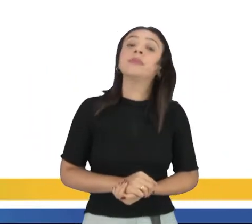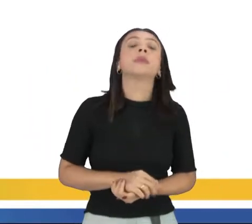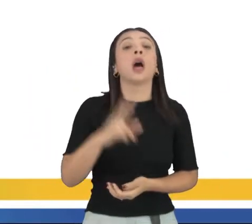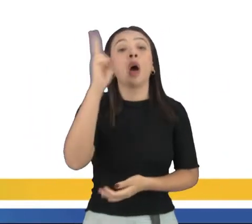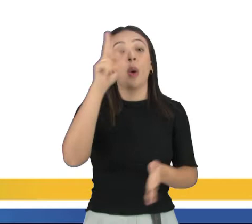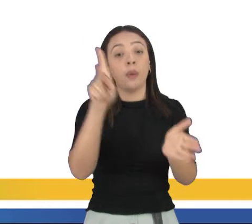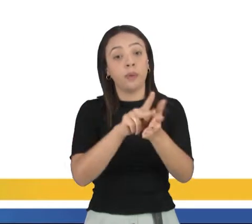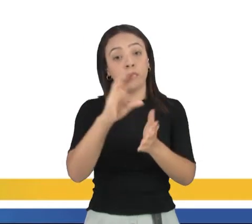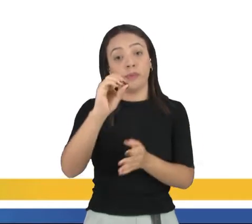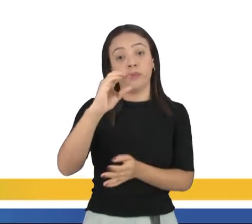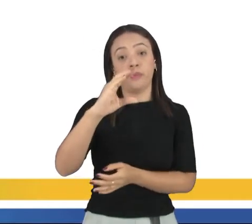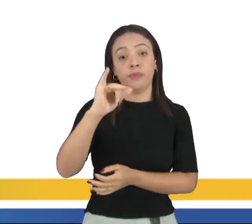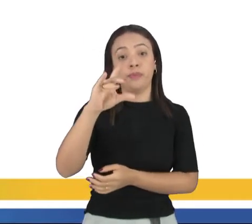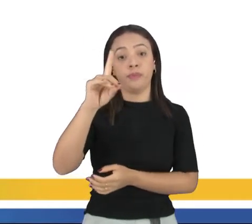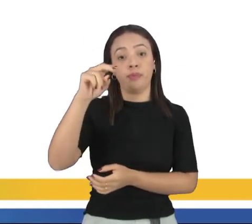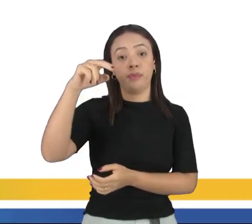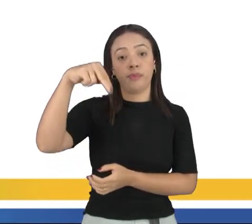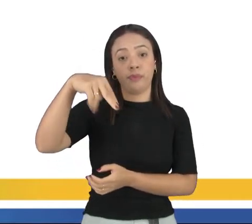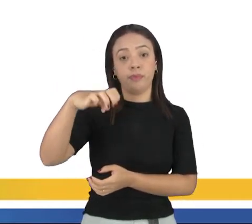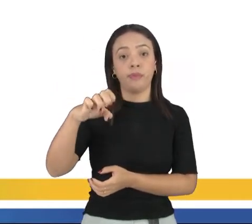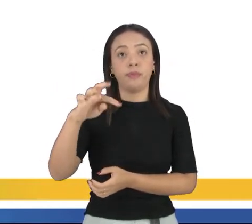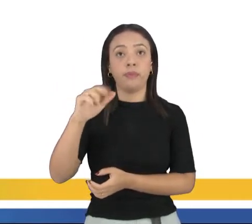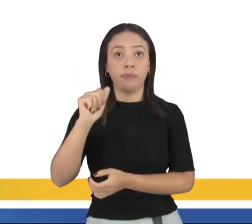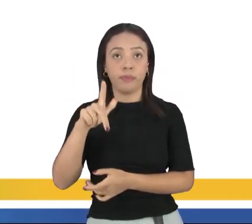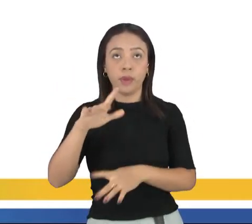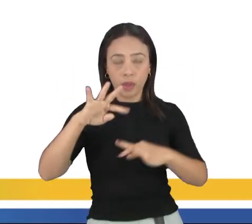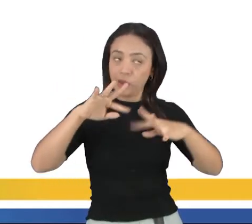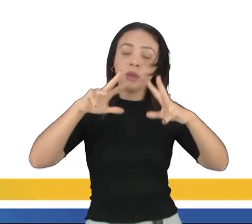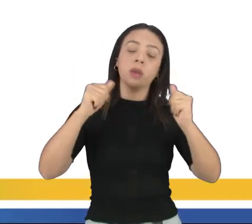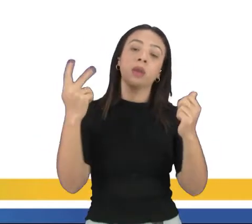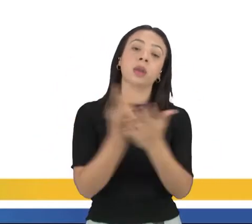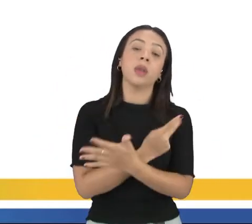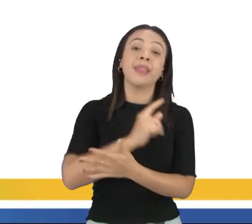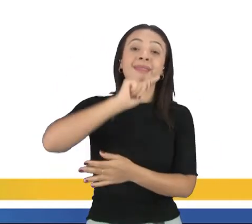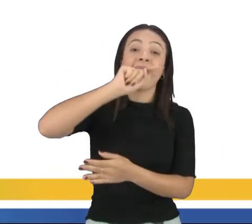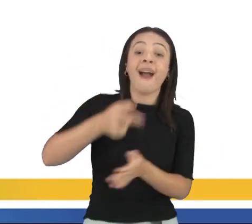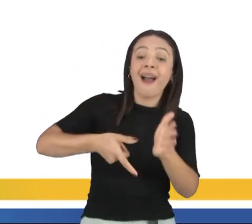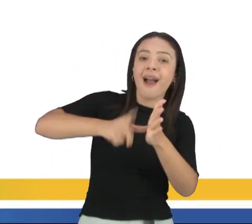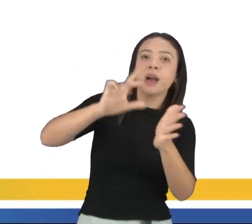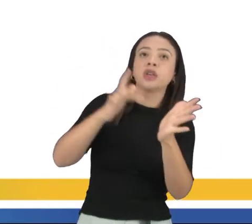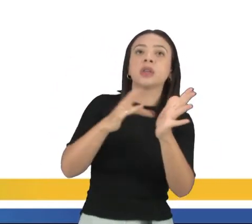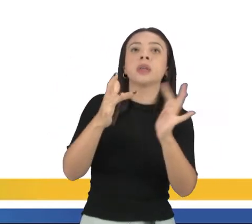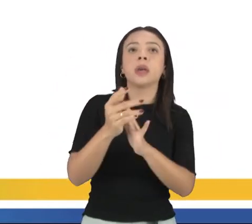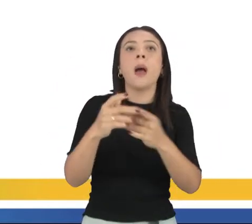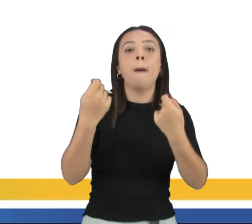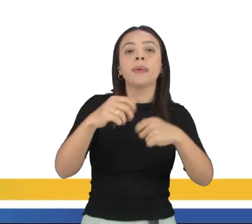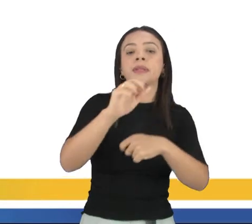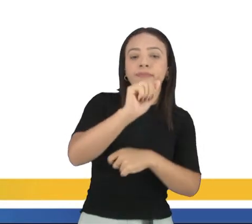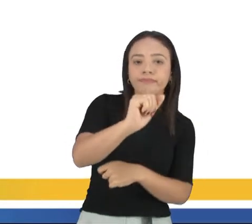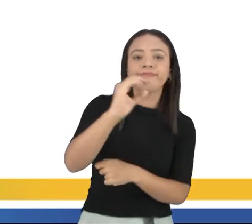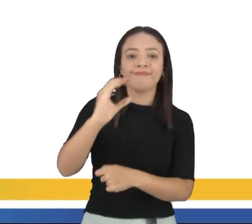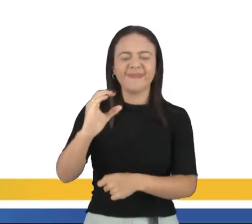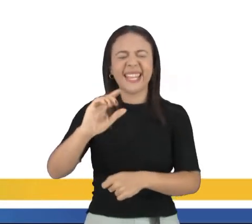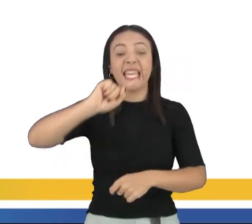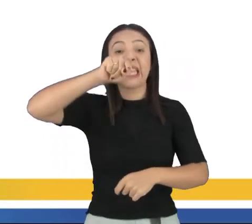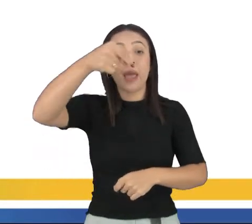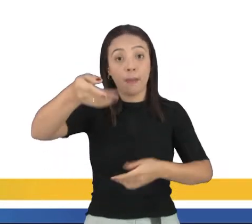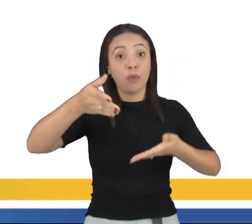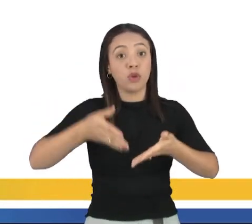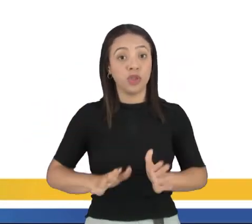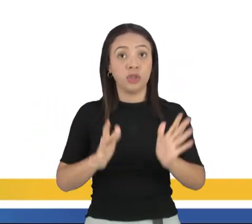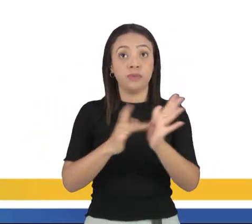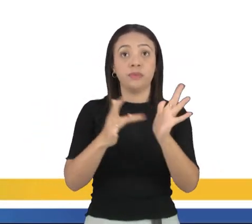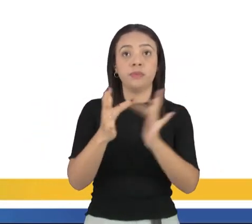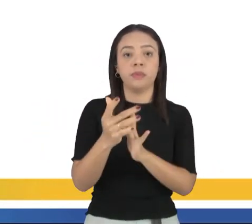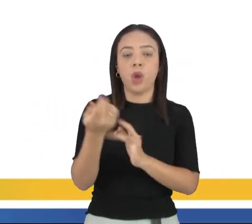para história ocidental as datas referenciadas antes de Cristo devem ser seguidas do as e já os fatos ocorridos depois